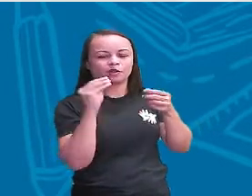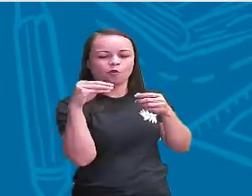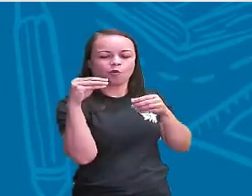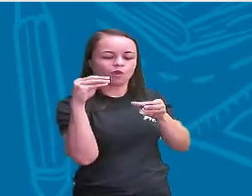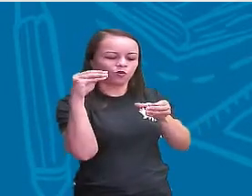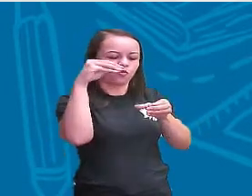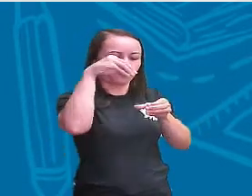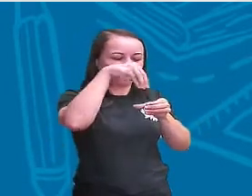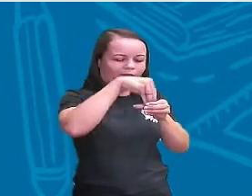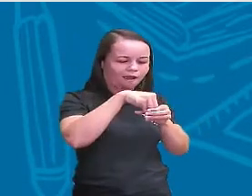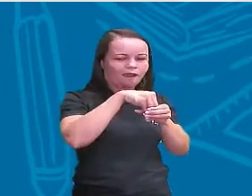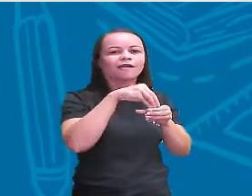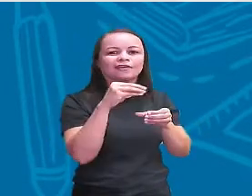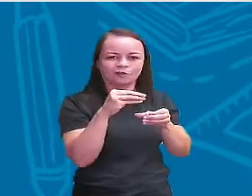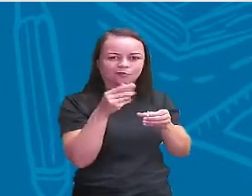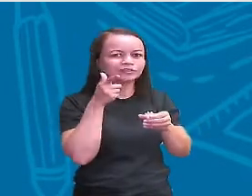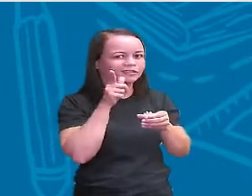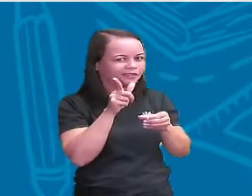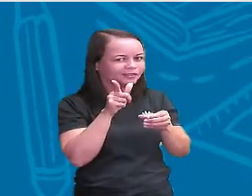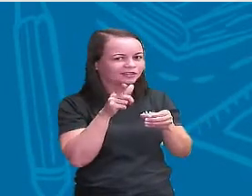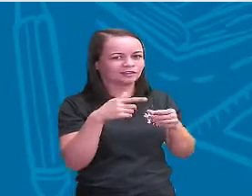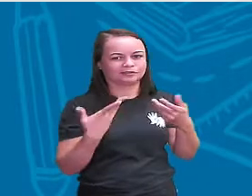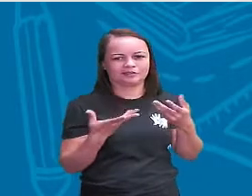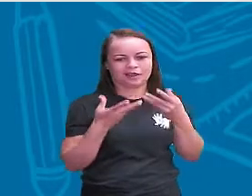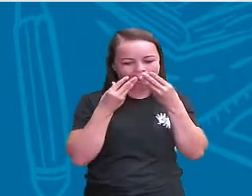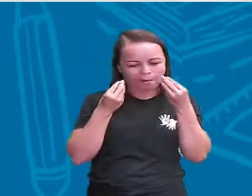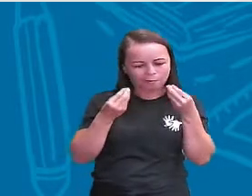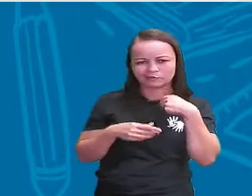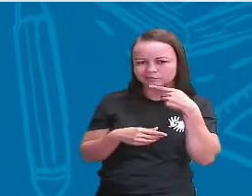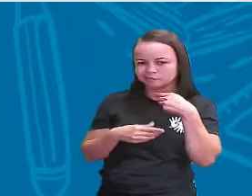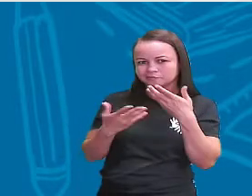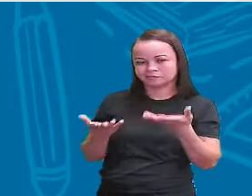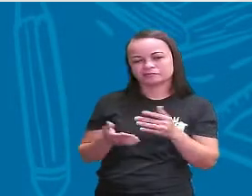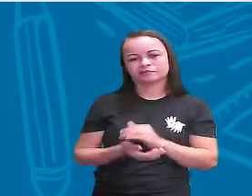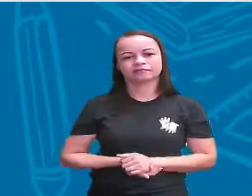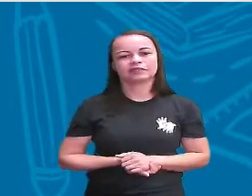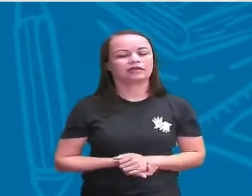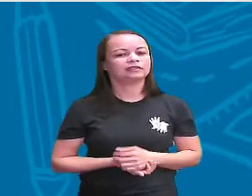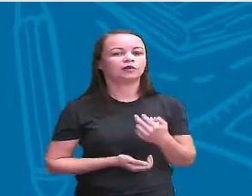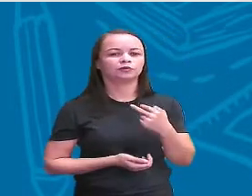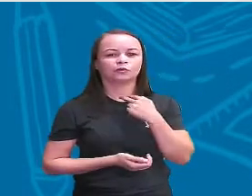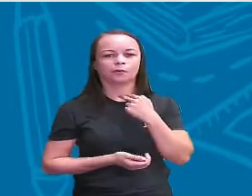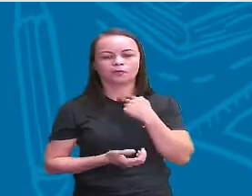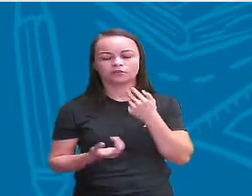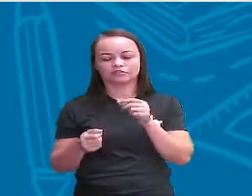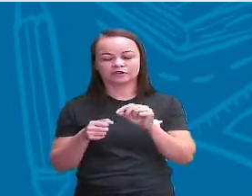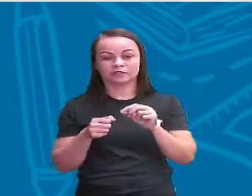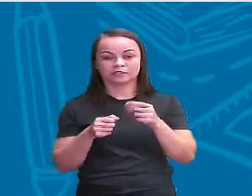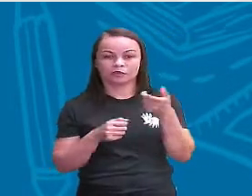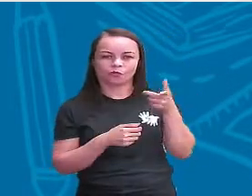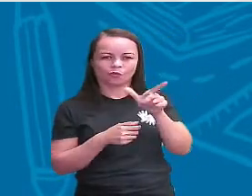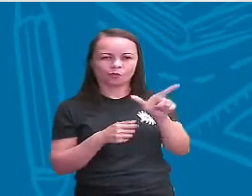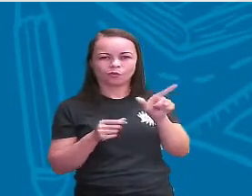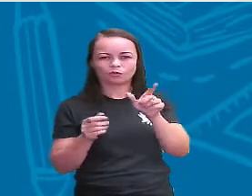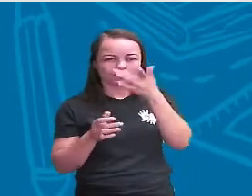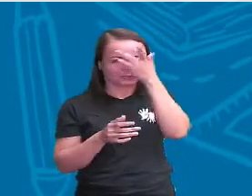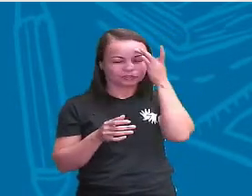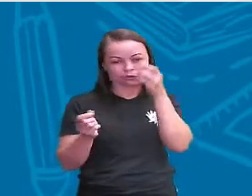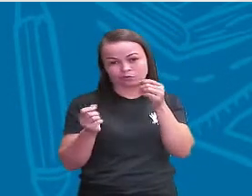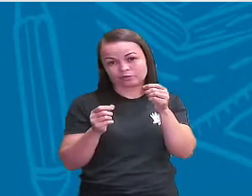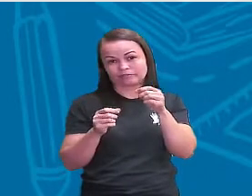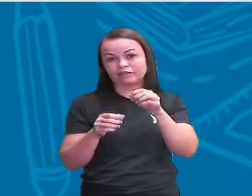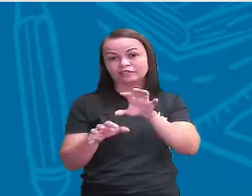bico comprido feito a cegonha. Então, a gente não deve fazer com os outros o que a gente não quer que façam